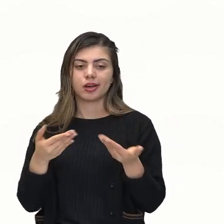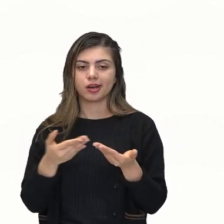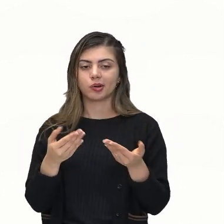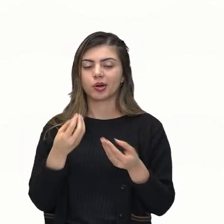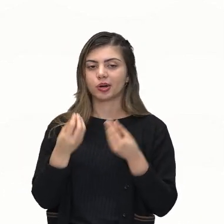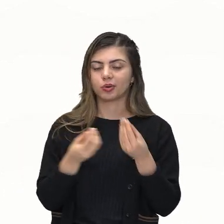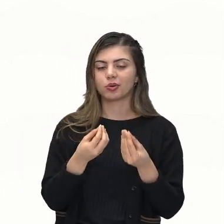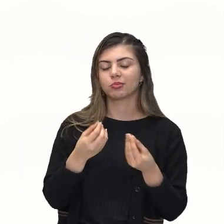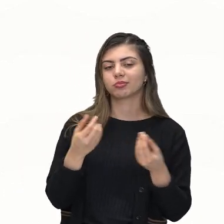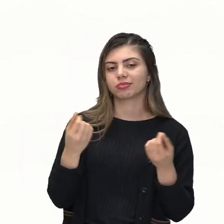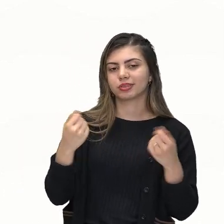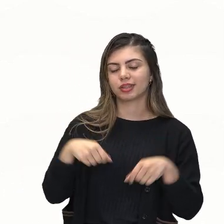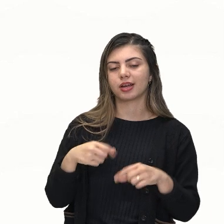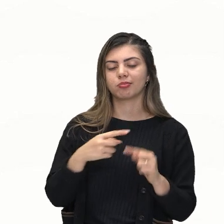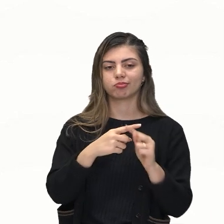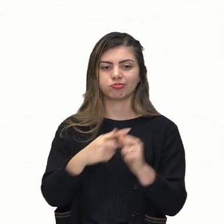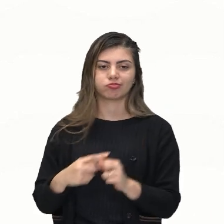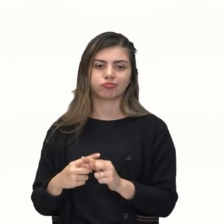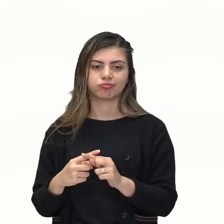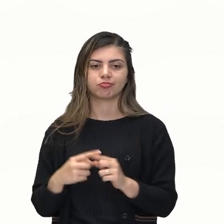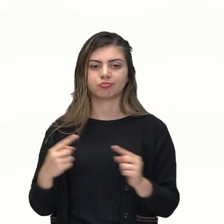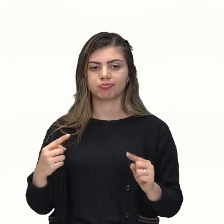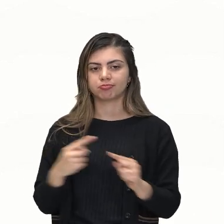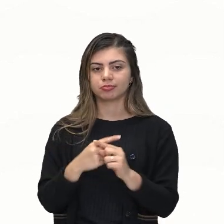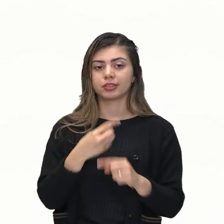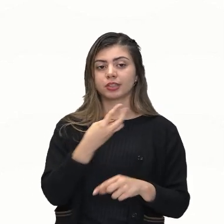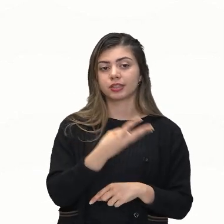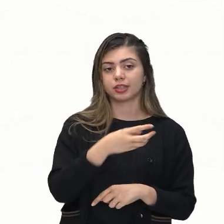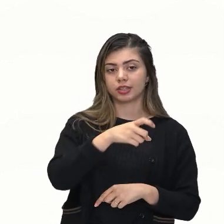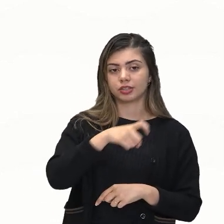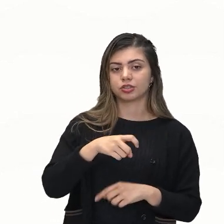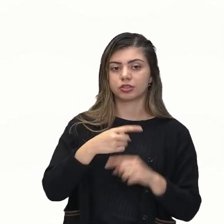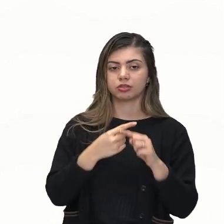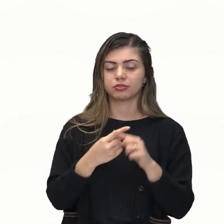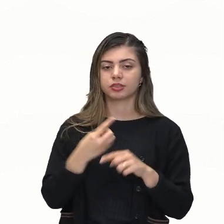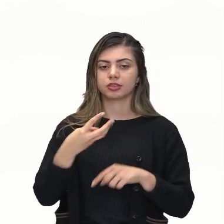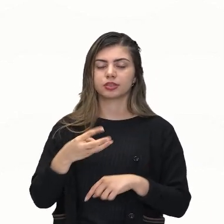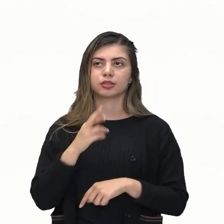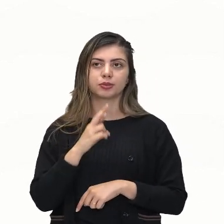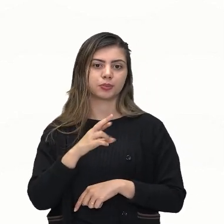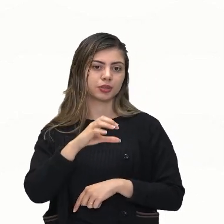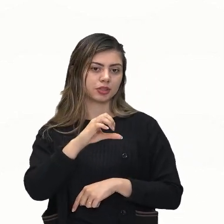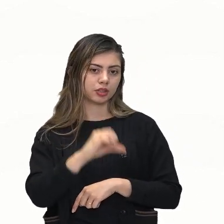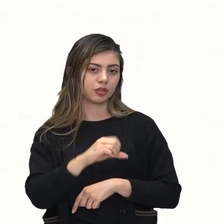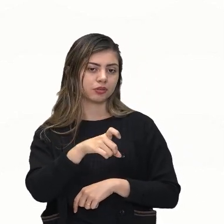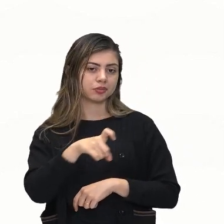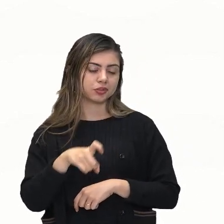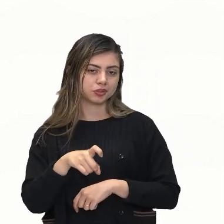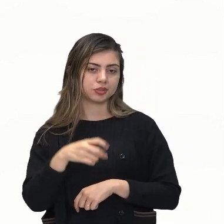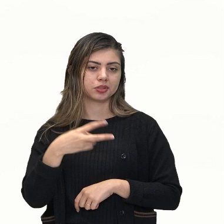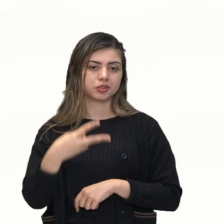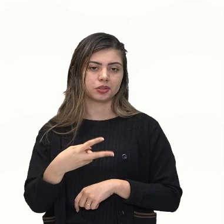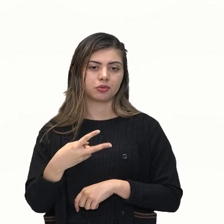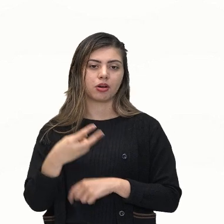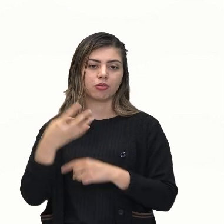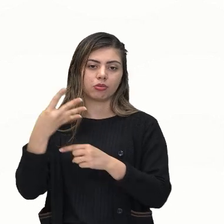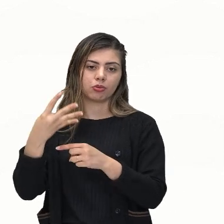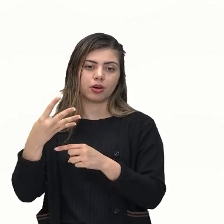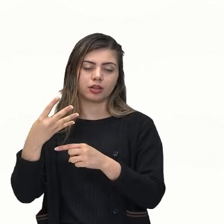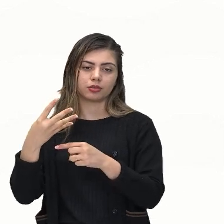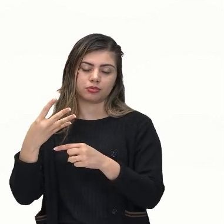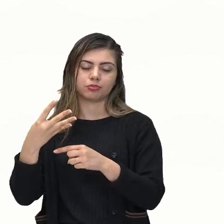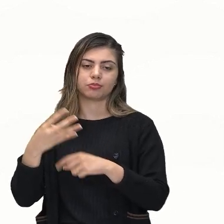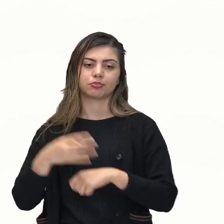em diagonal. 3x vezes 3. 3 vezes 3 é 9. 9x igual a 4 vezes 1, que